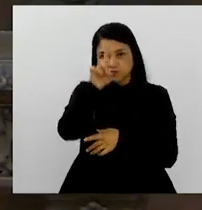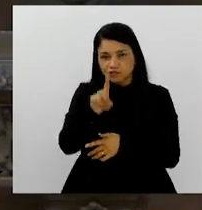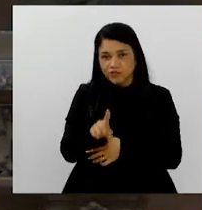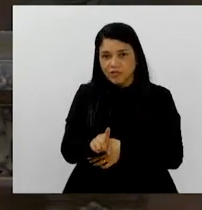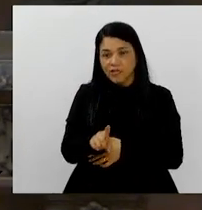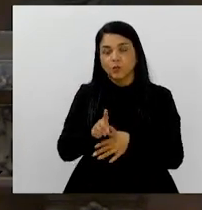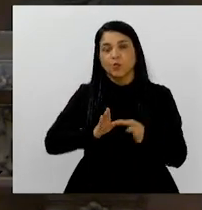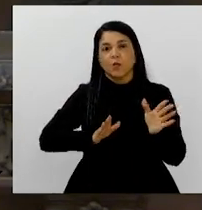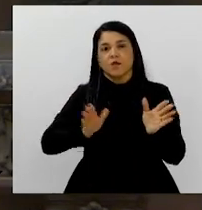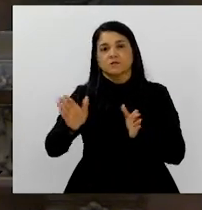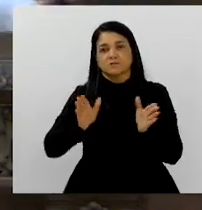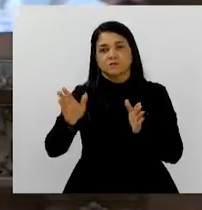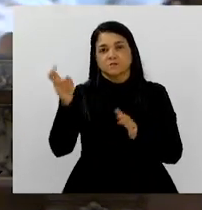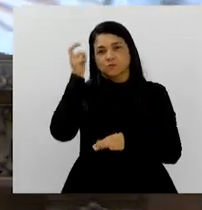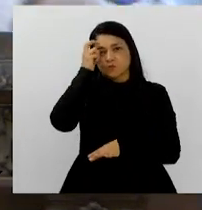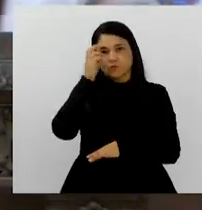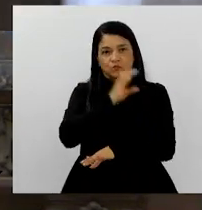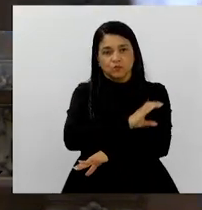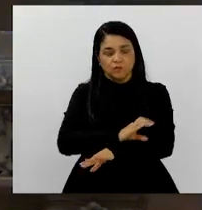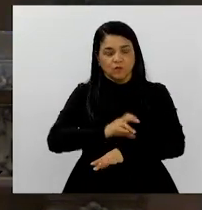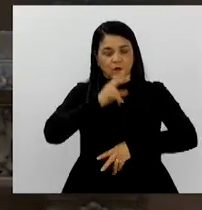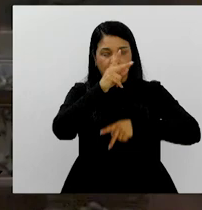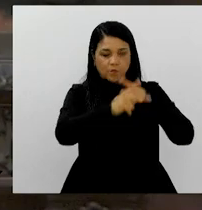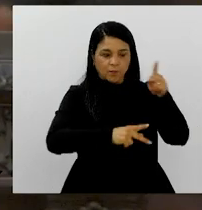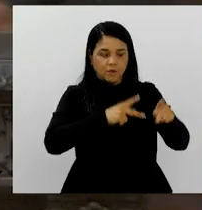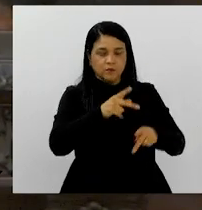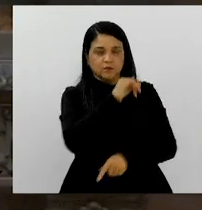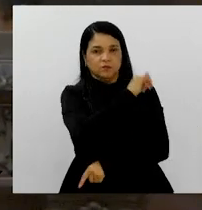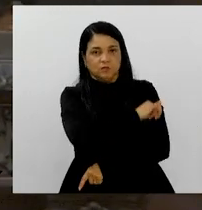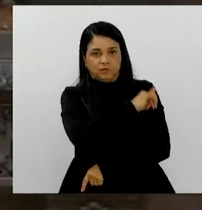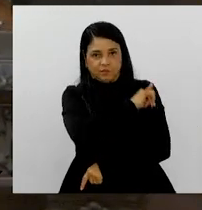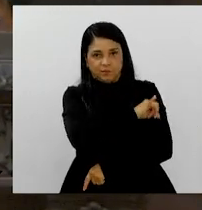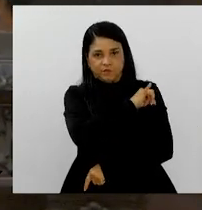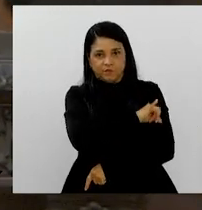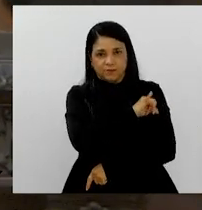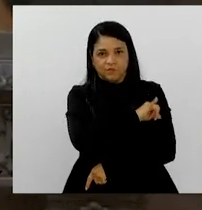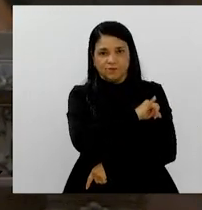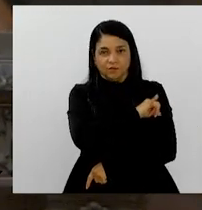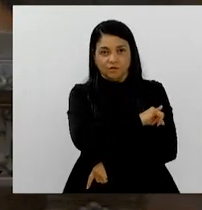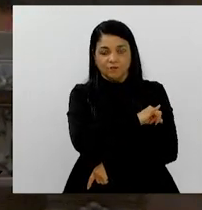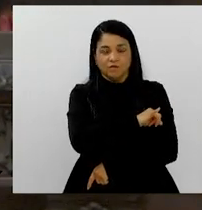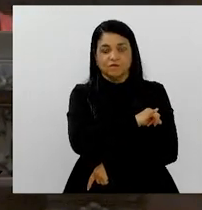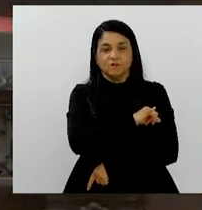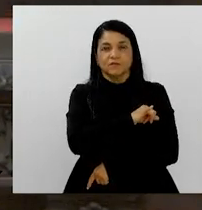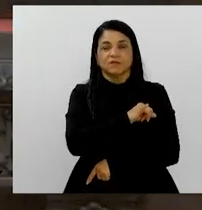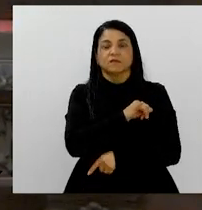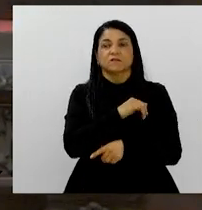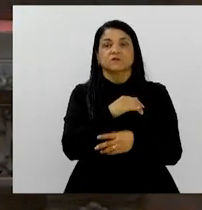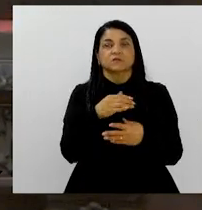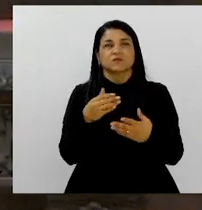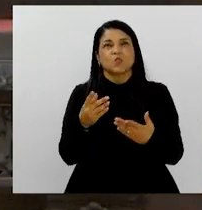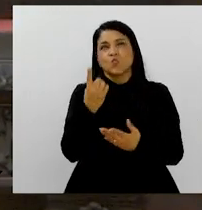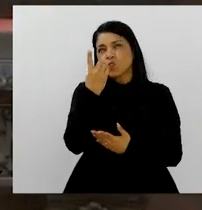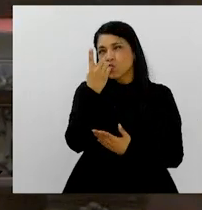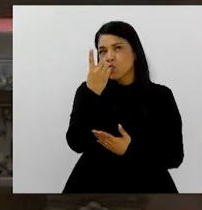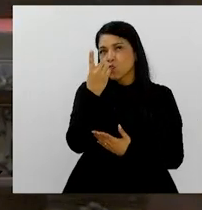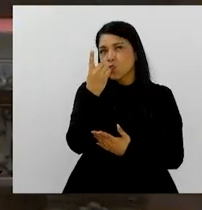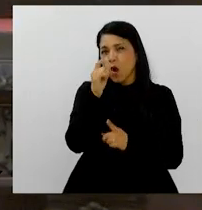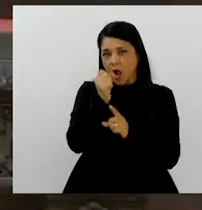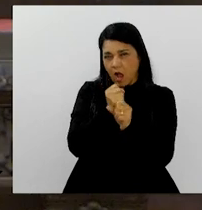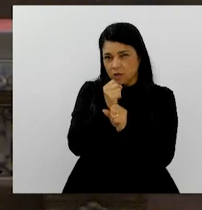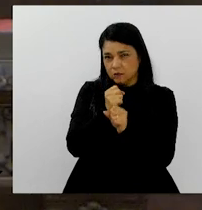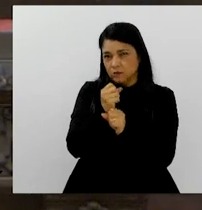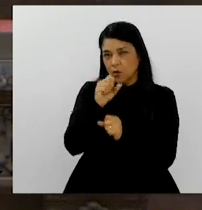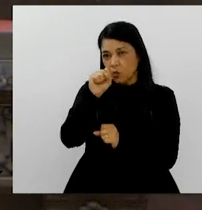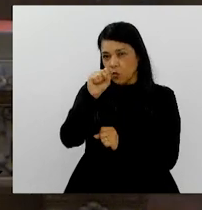acesso à cultura para o povo do Estado do Rio de Janeiro. Nesses pouco mais de 1 ano e 8 meses que